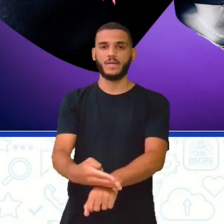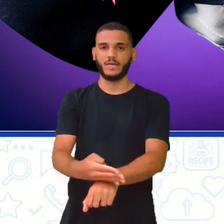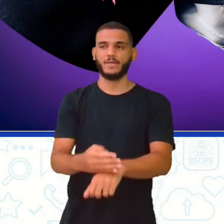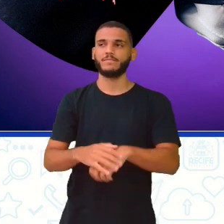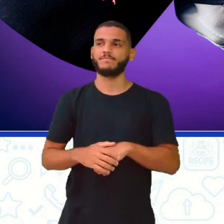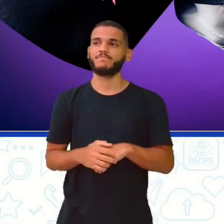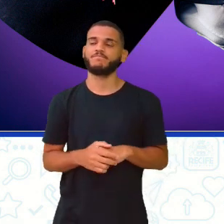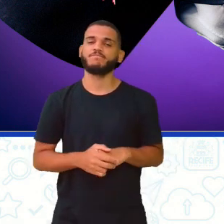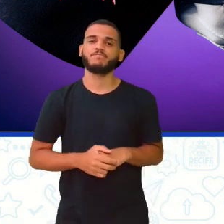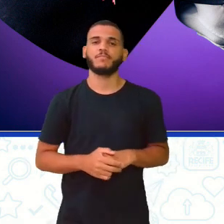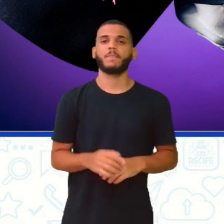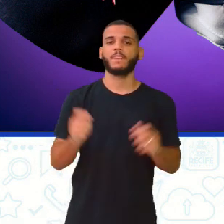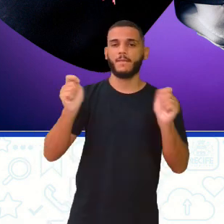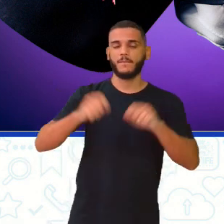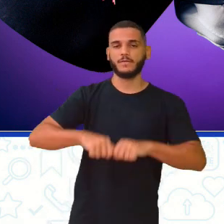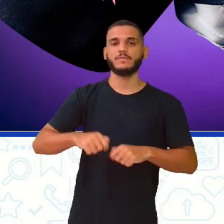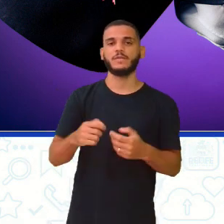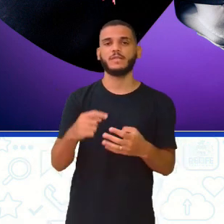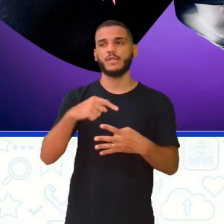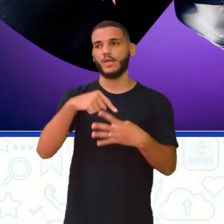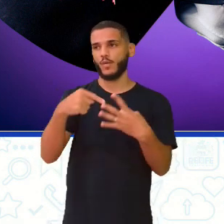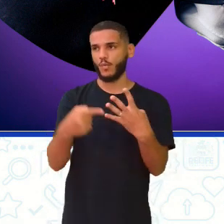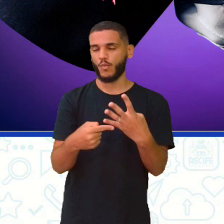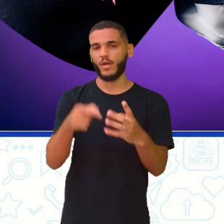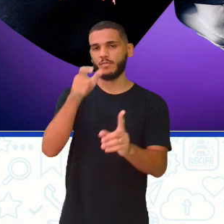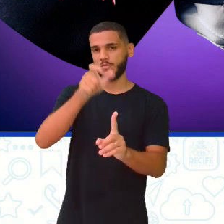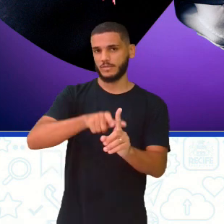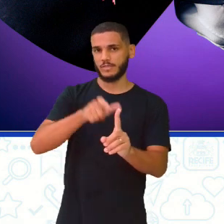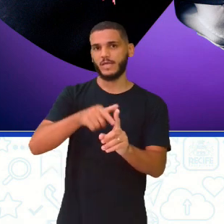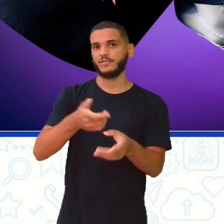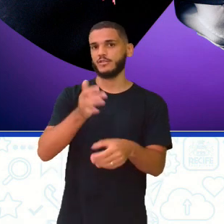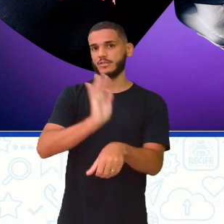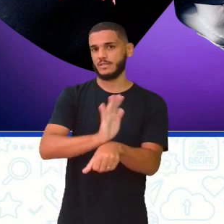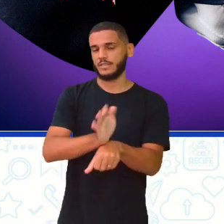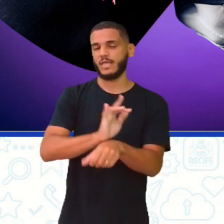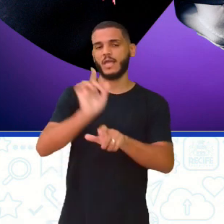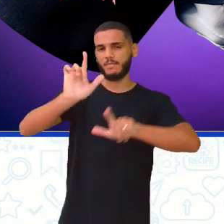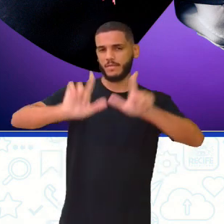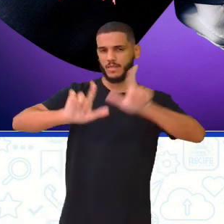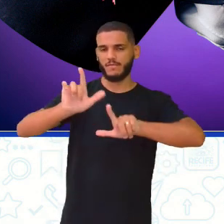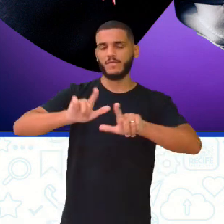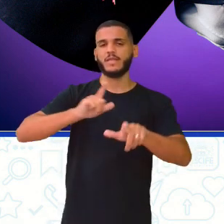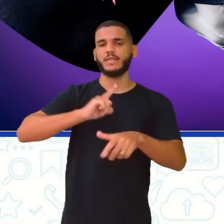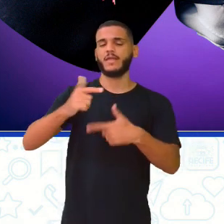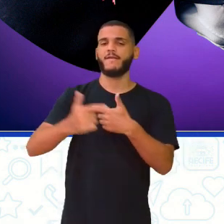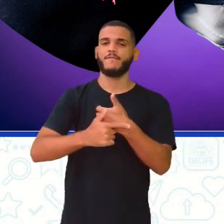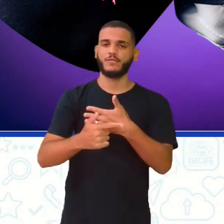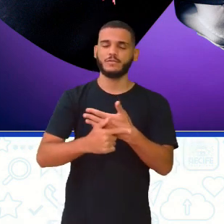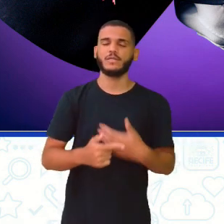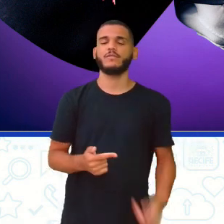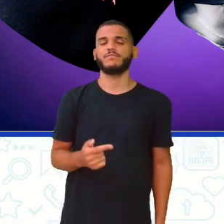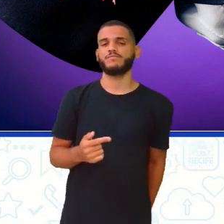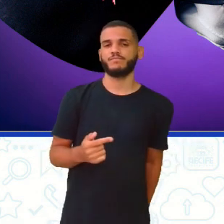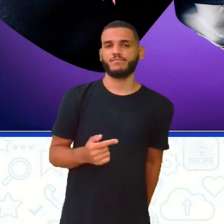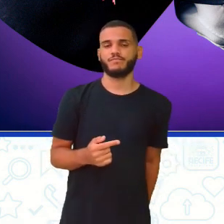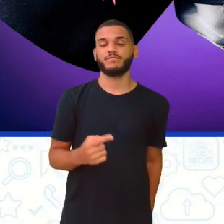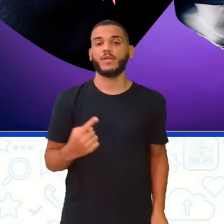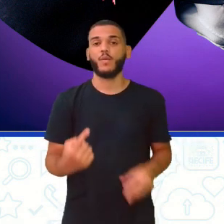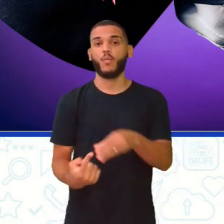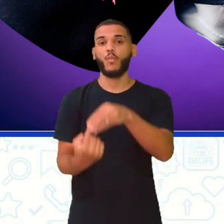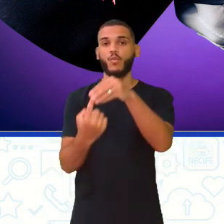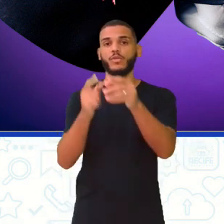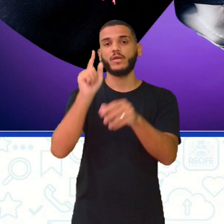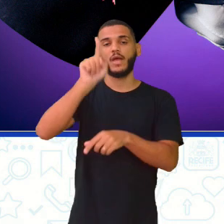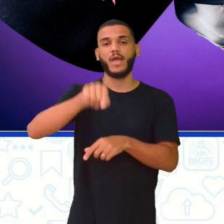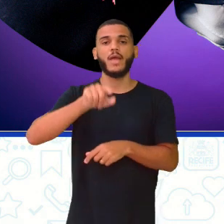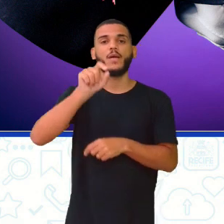posso citar, acho que pelo menos uns 4 personagens do cinema, da TV, que tem essa função, cuja única existência é